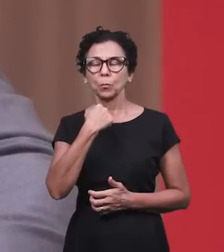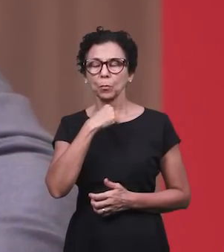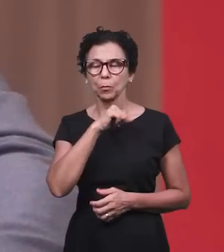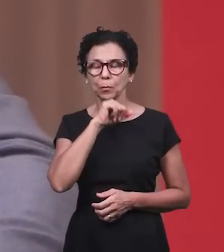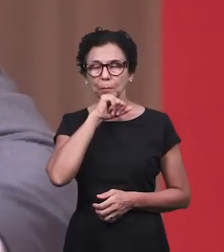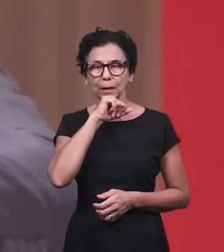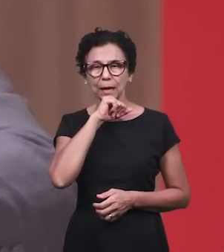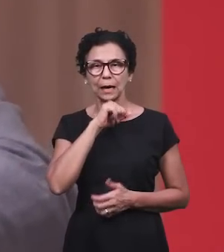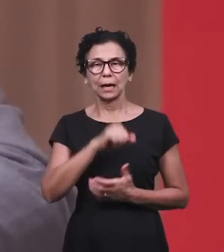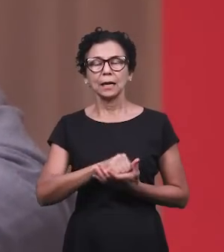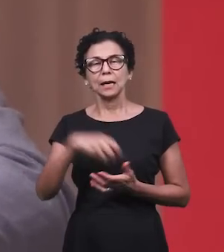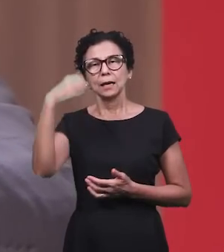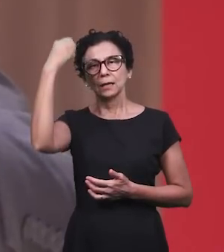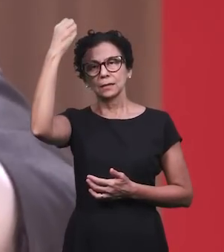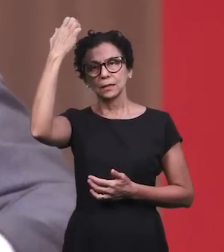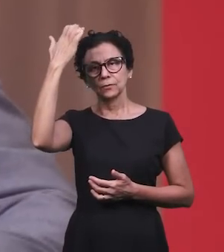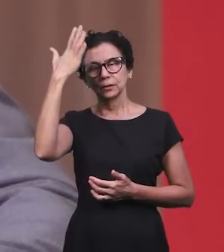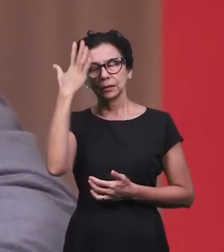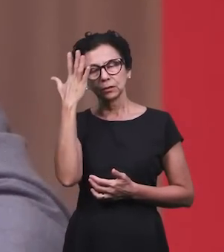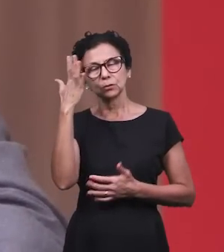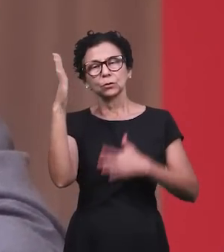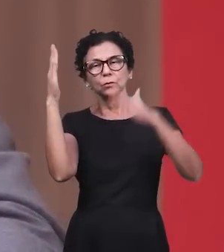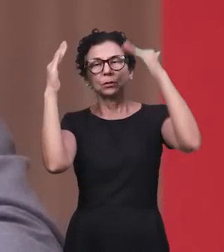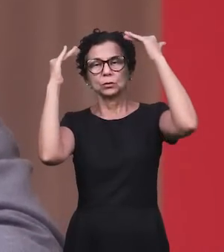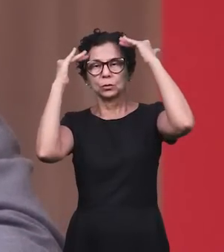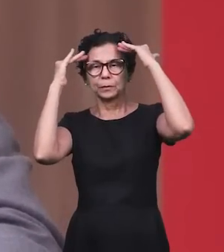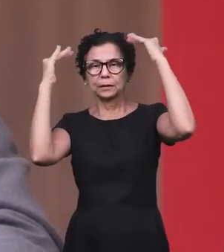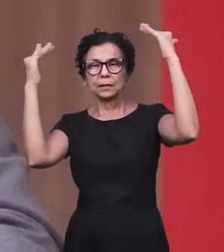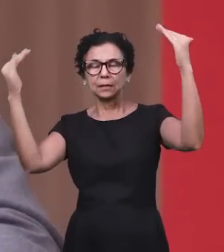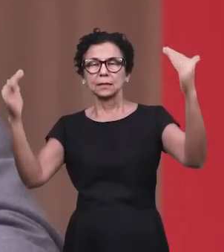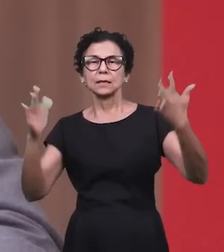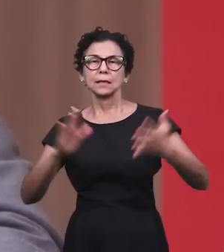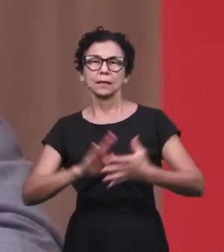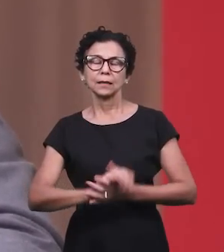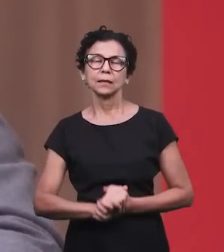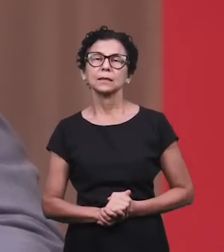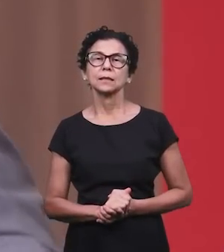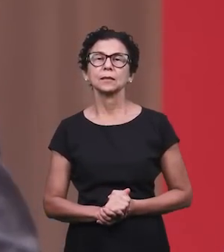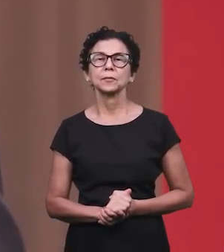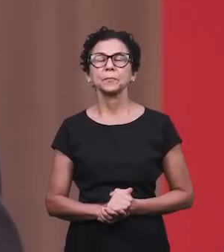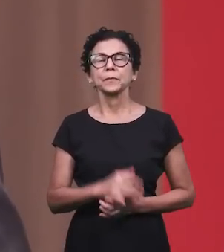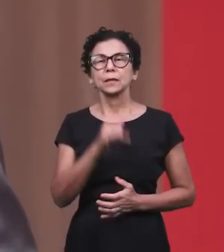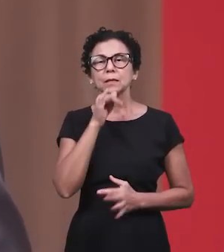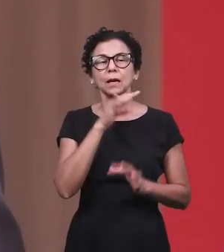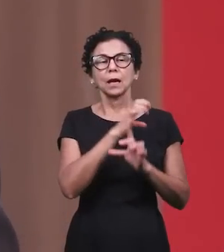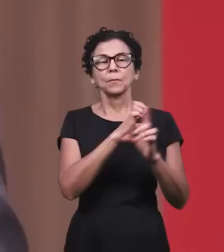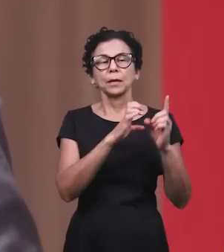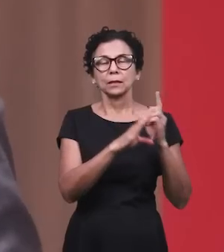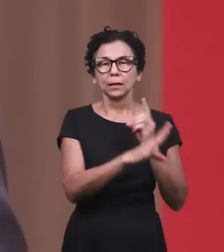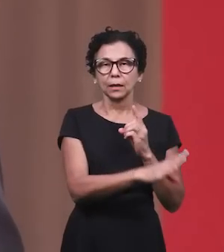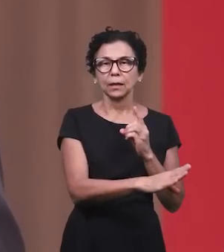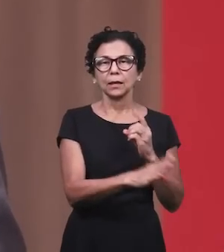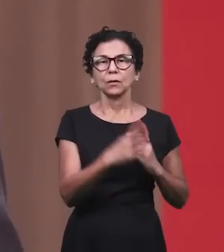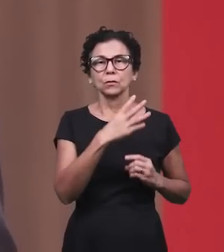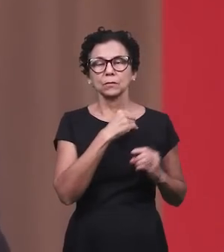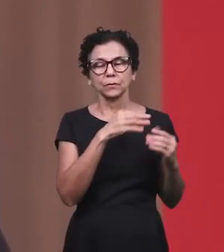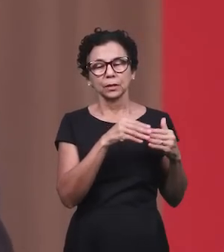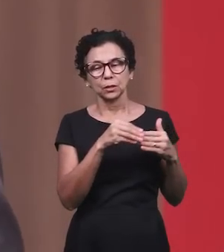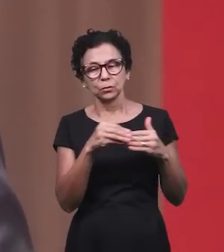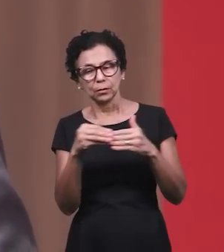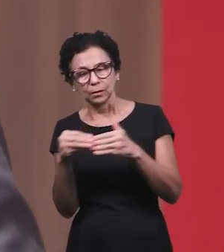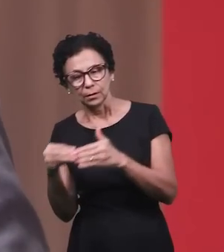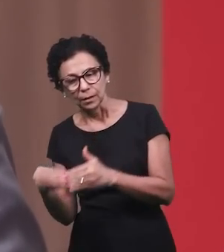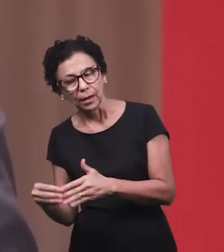classe dos intermediários e aqui a classe dos adolescentes, né? Às vezes é uma idade que tem